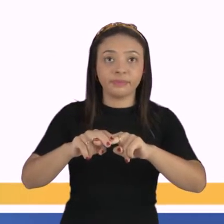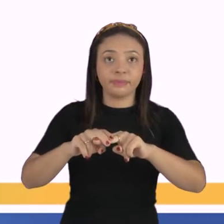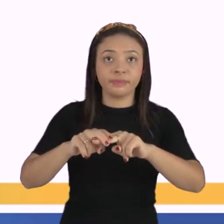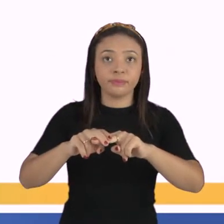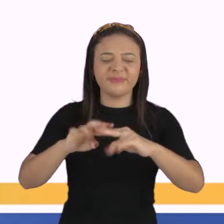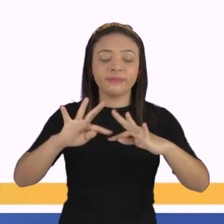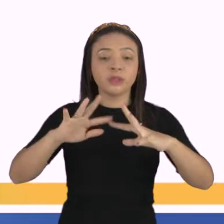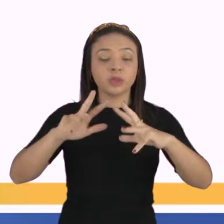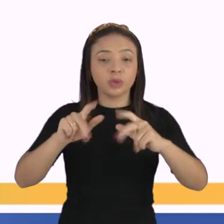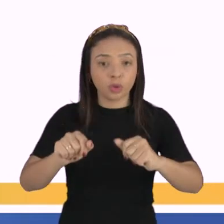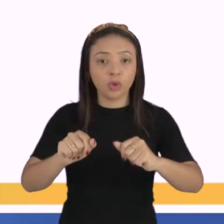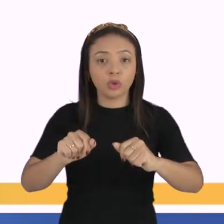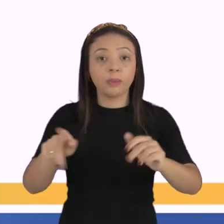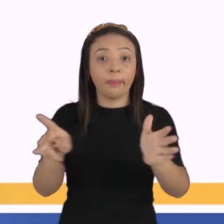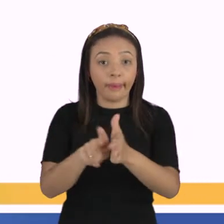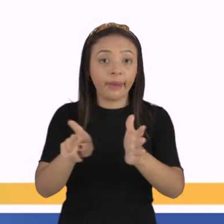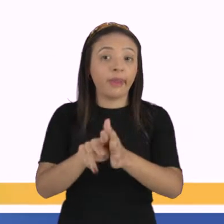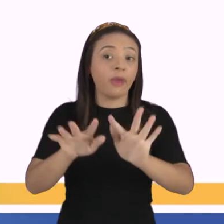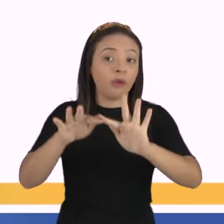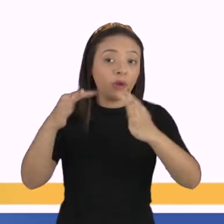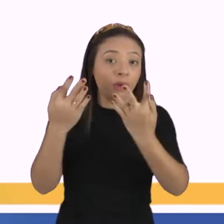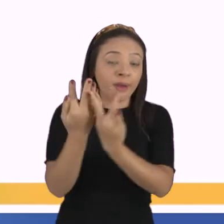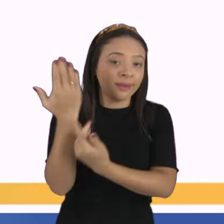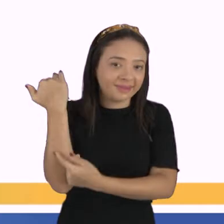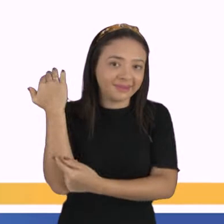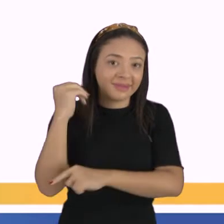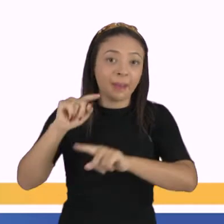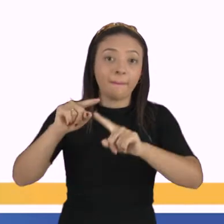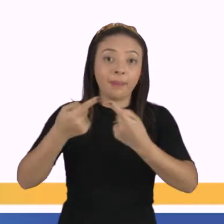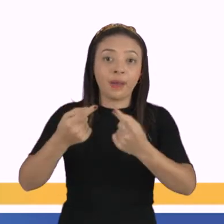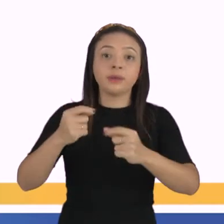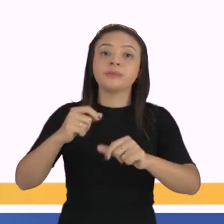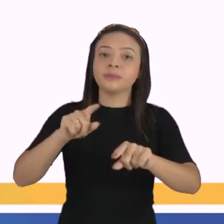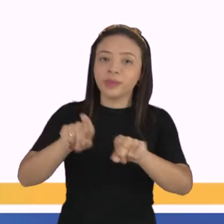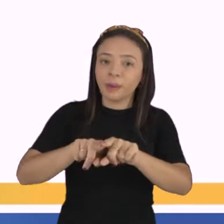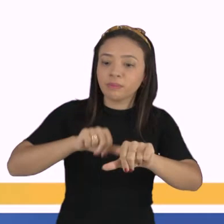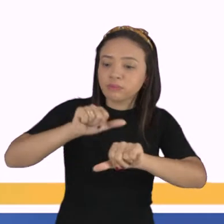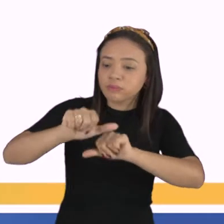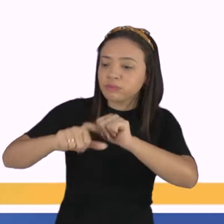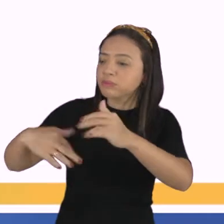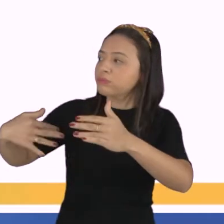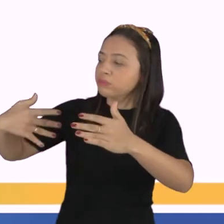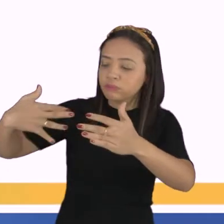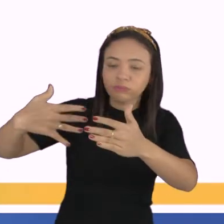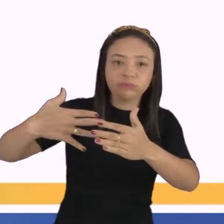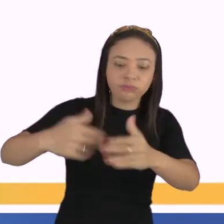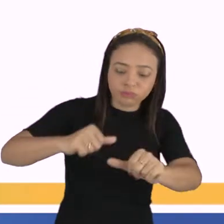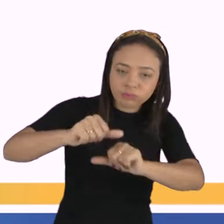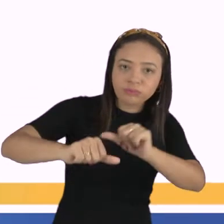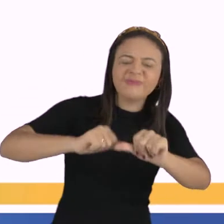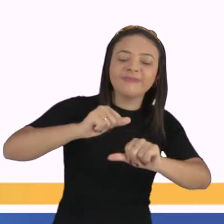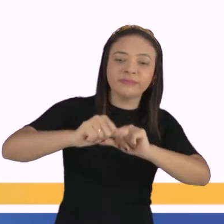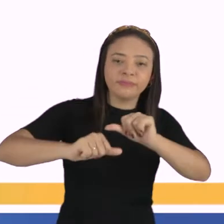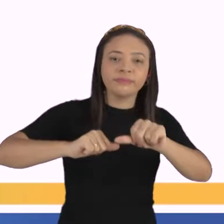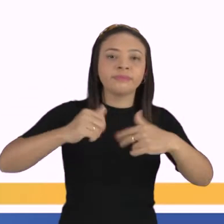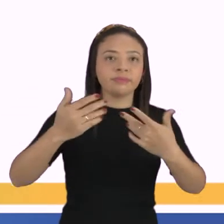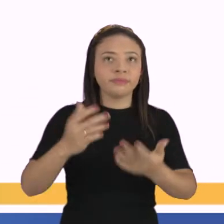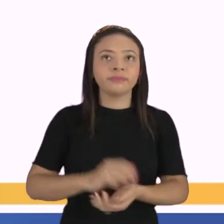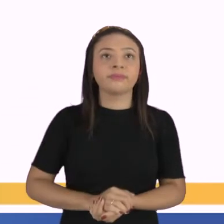todos são descendentes de algum ancestral e eles foram modificados ao longo do tempo através da seleção natural.